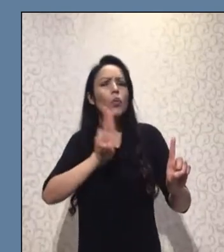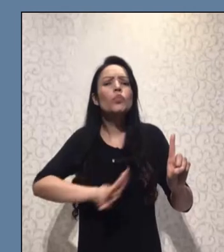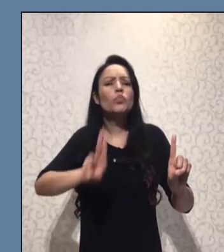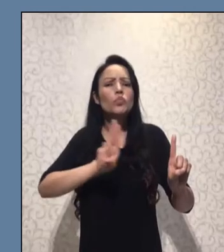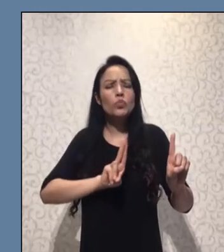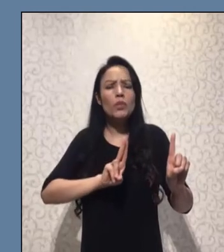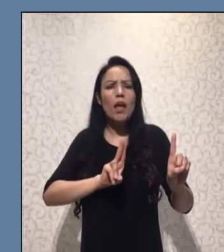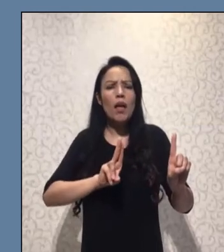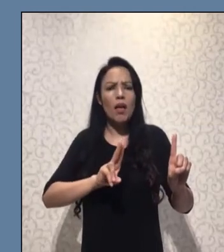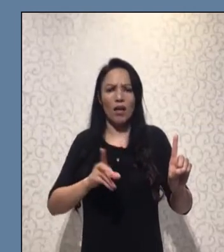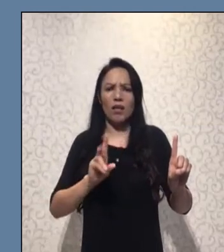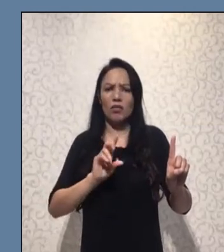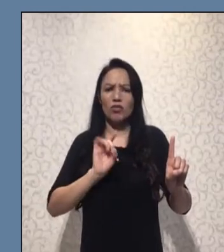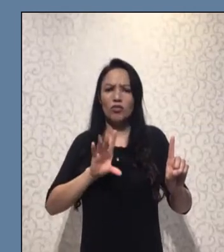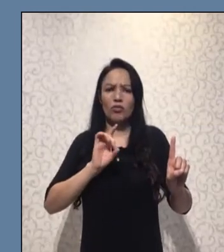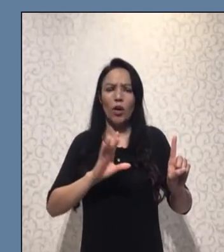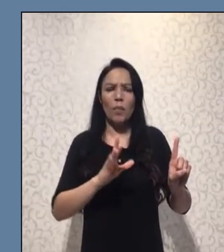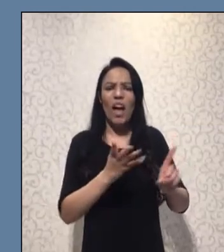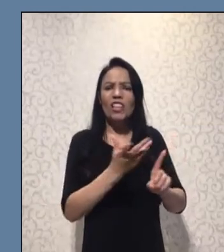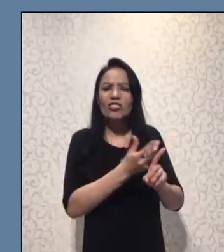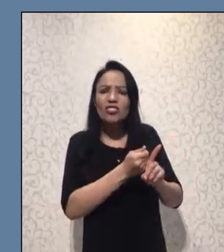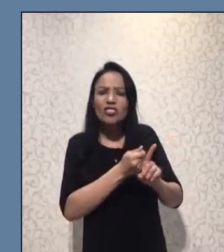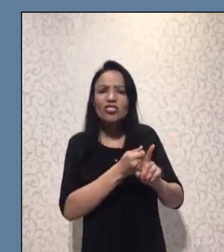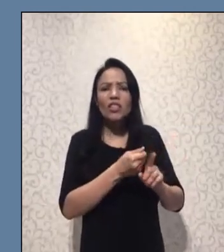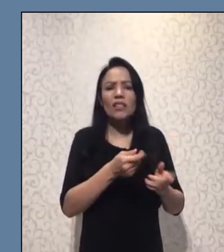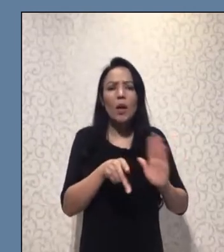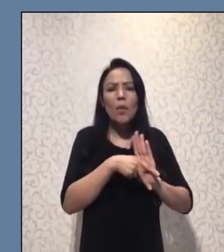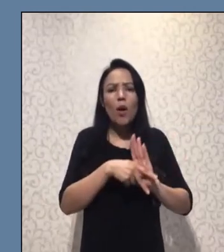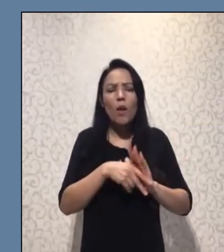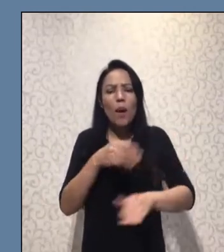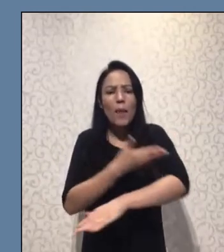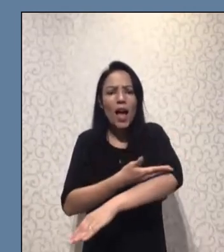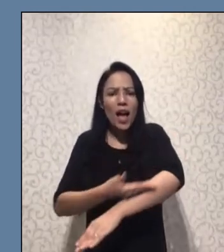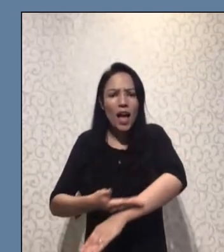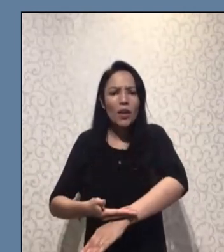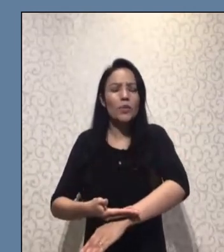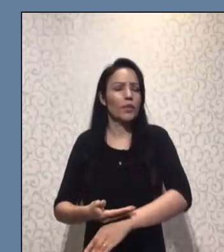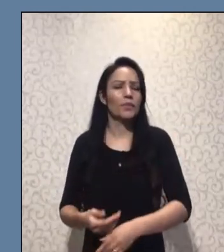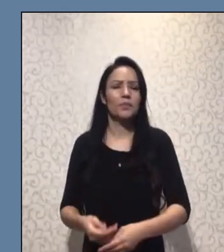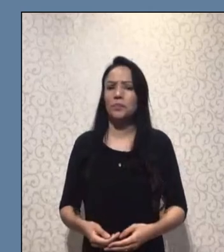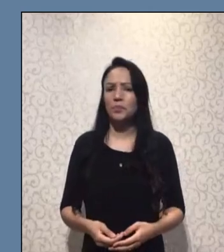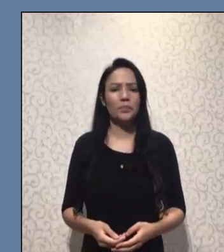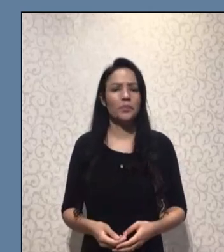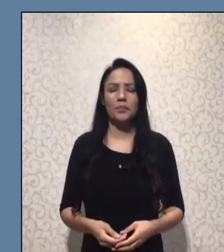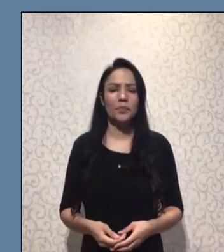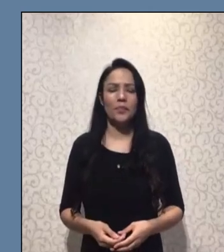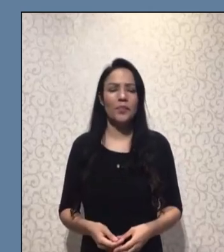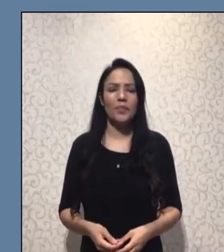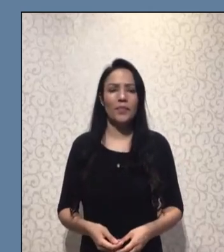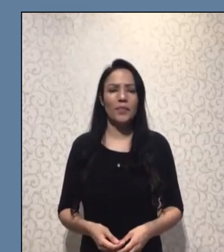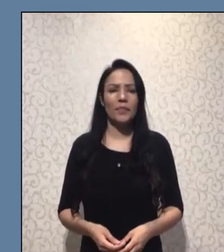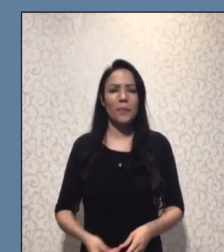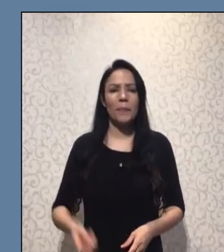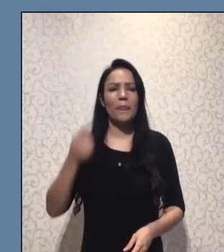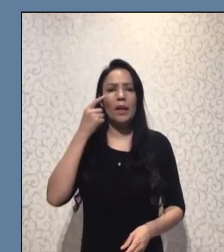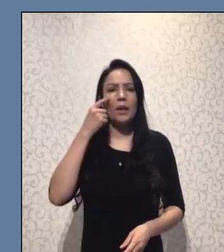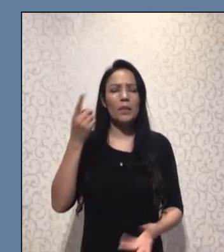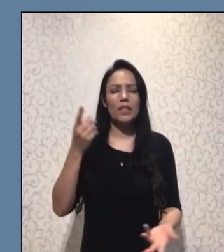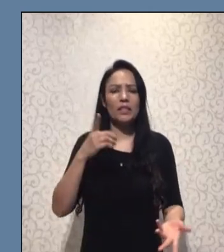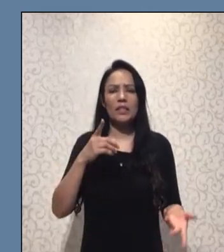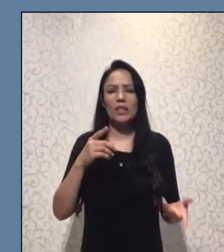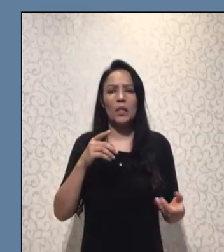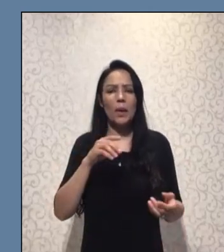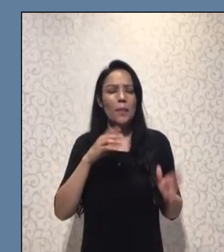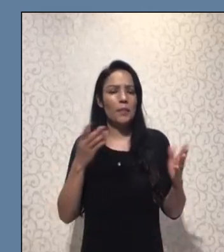de artistas brancos, ok? Não estou pensando no Debré, no Rugendas,